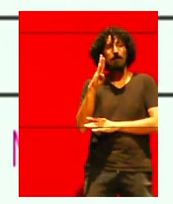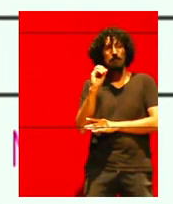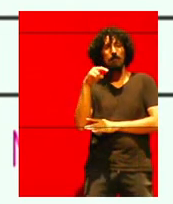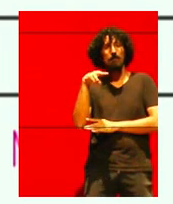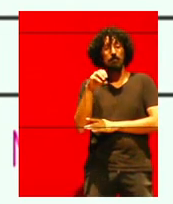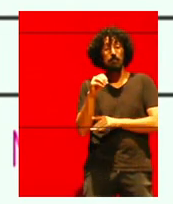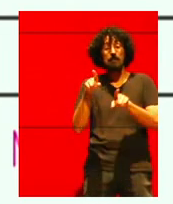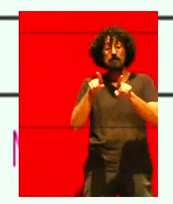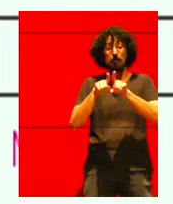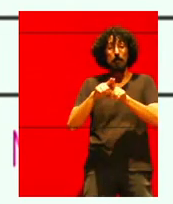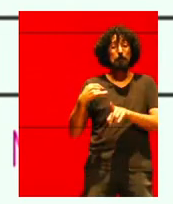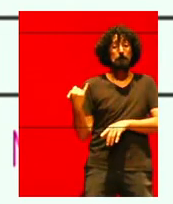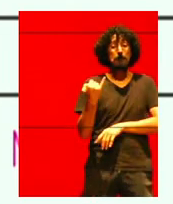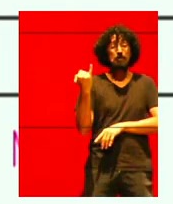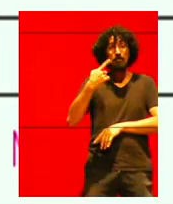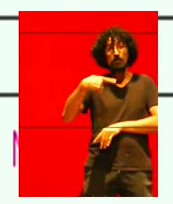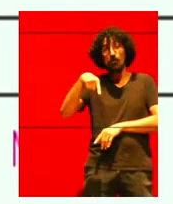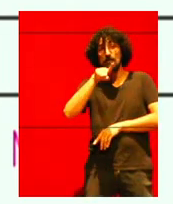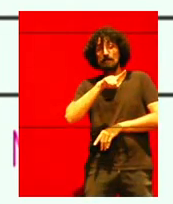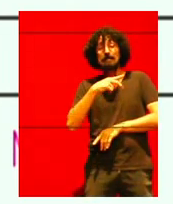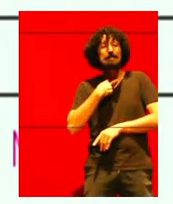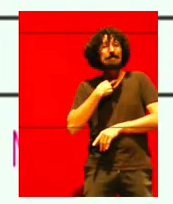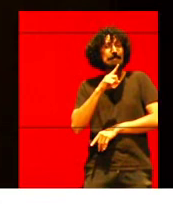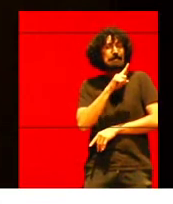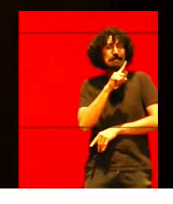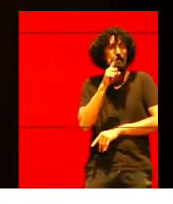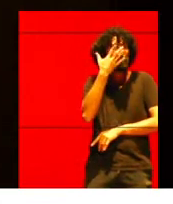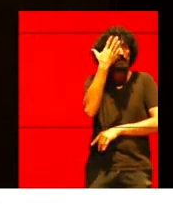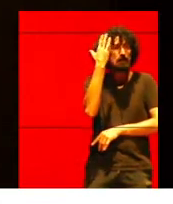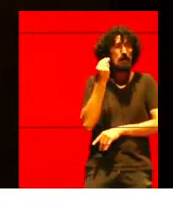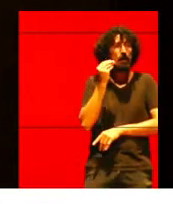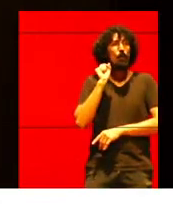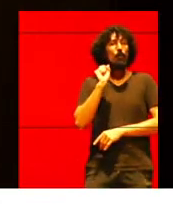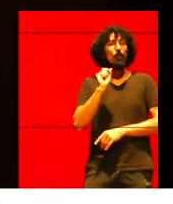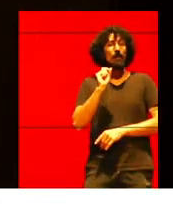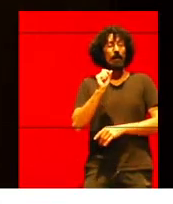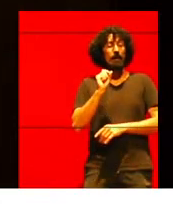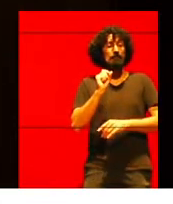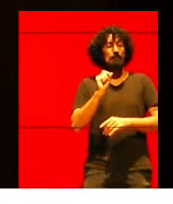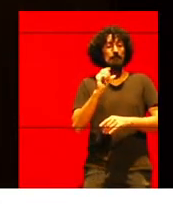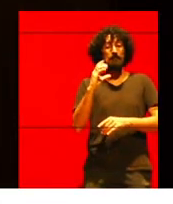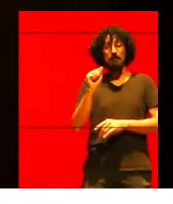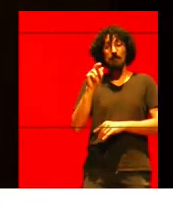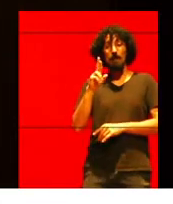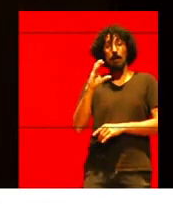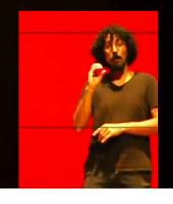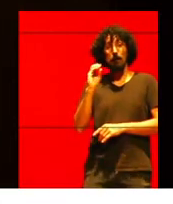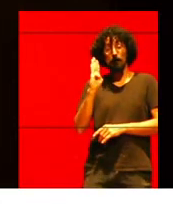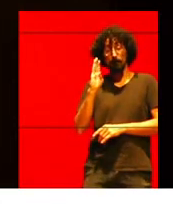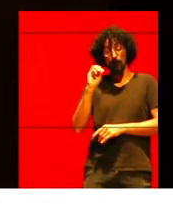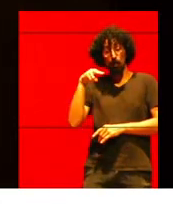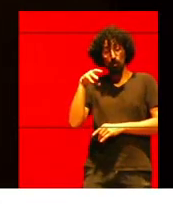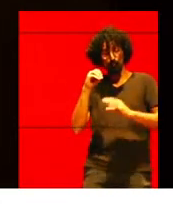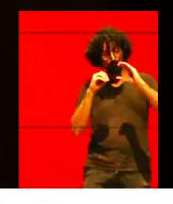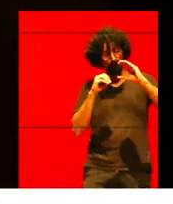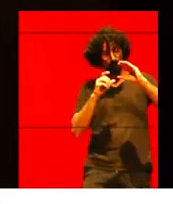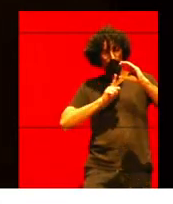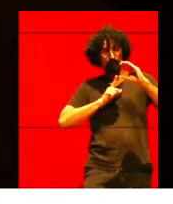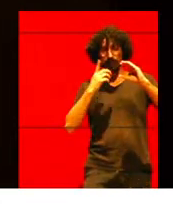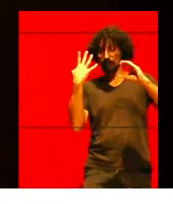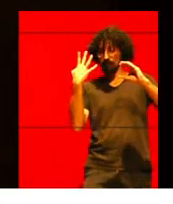mais importante que vocês não podem esquecer é que o carbono faz quantas ligações mesmo?